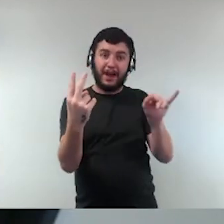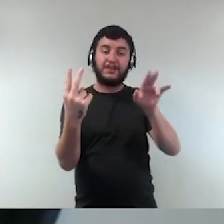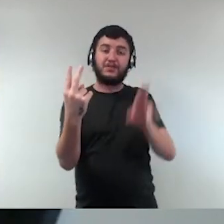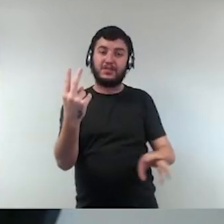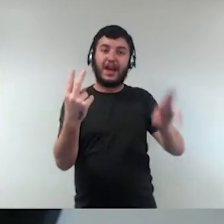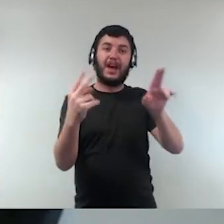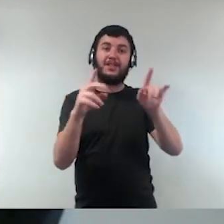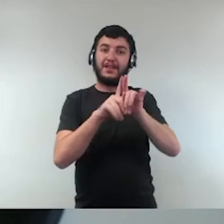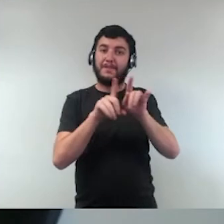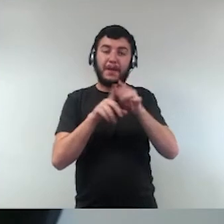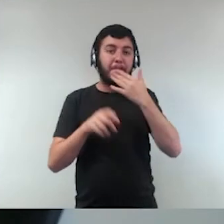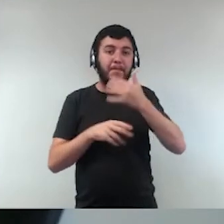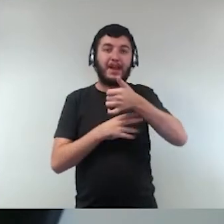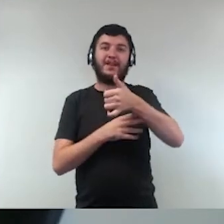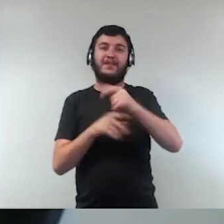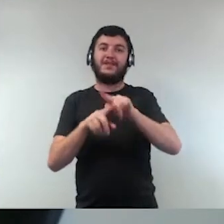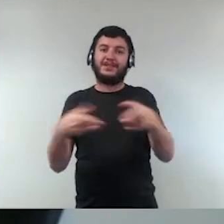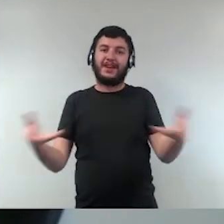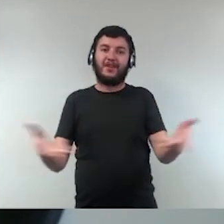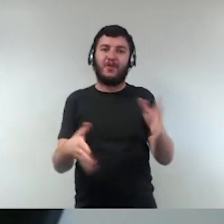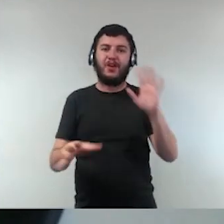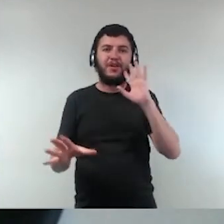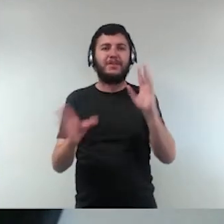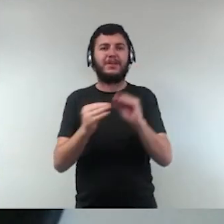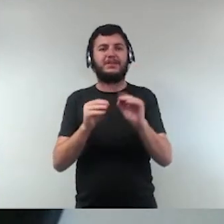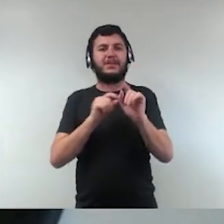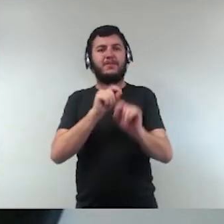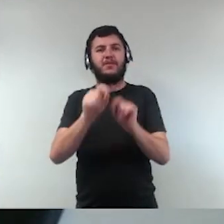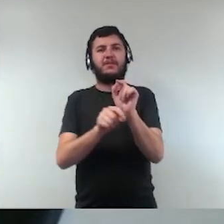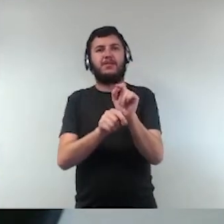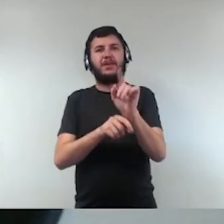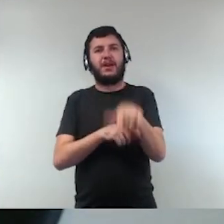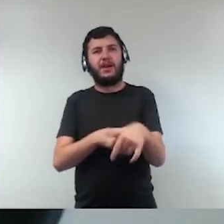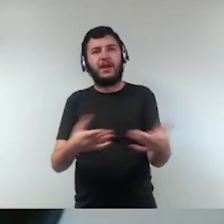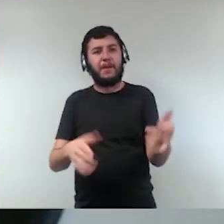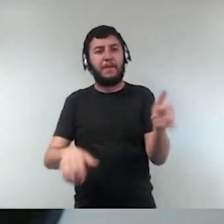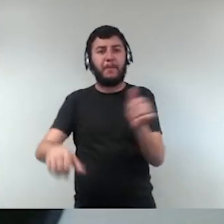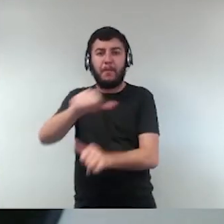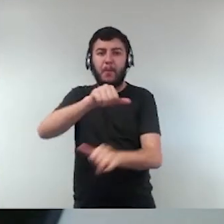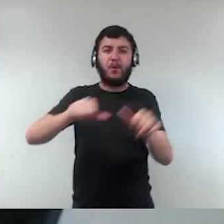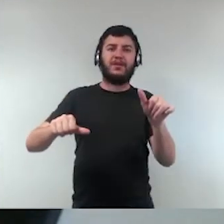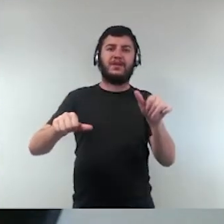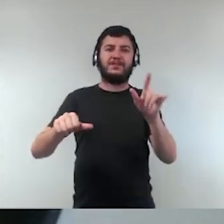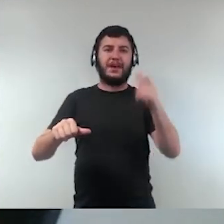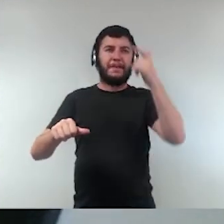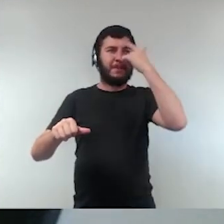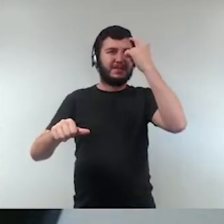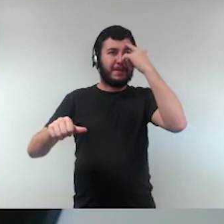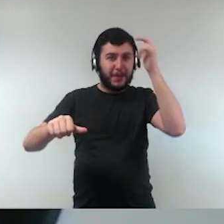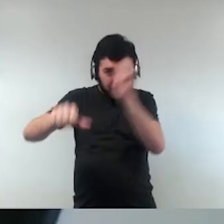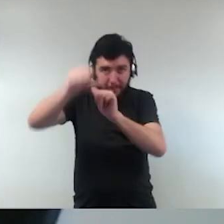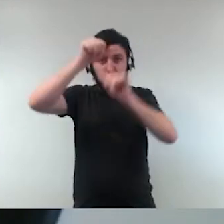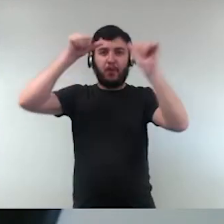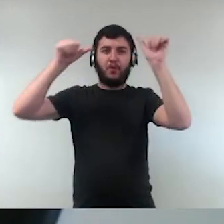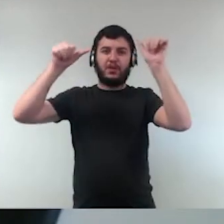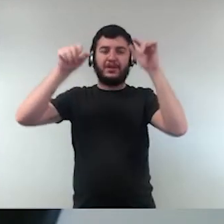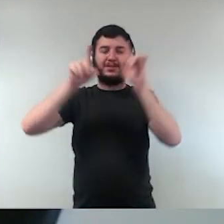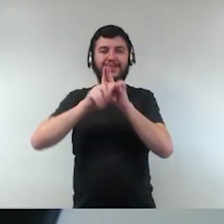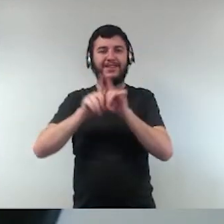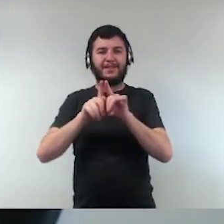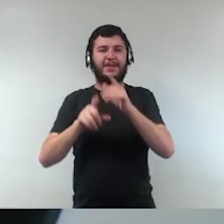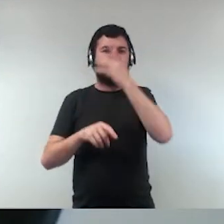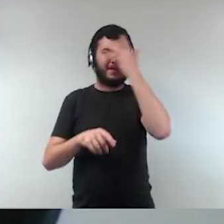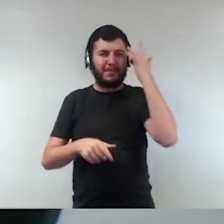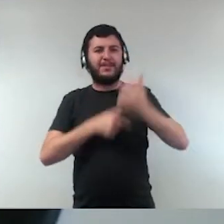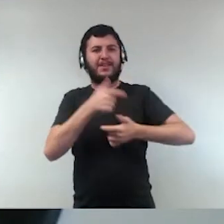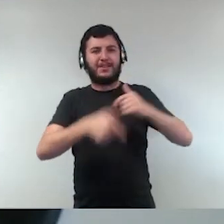eficiência. Então, eu vejo, do modo geral, uma mudança na forma de pensar, no modo de pensar dos